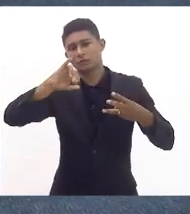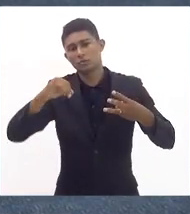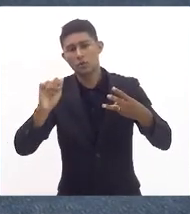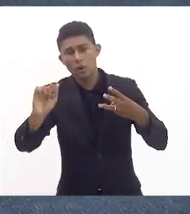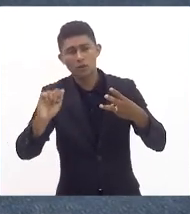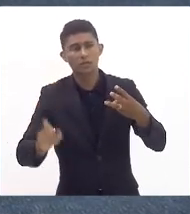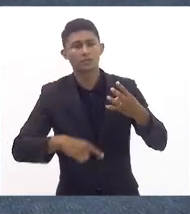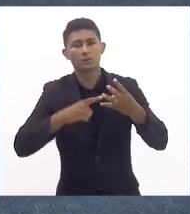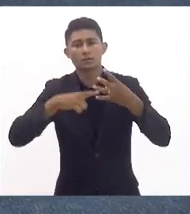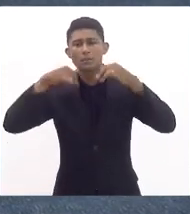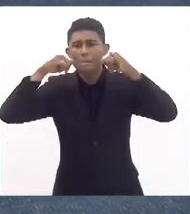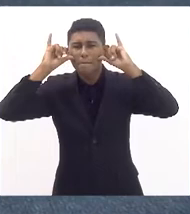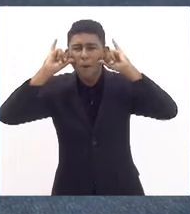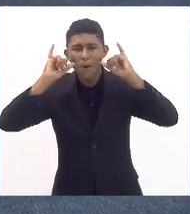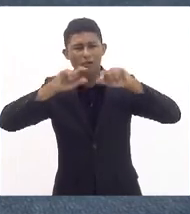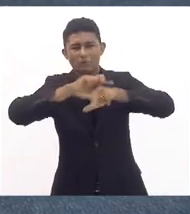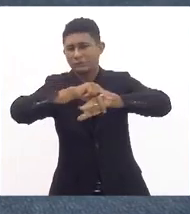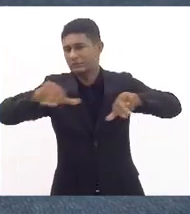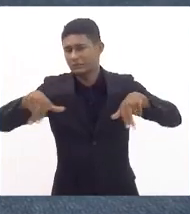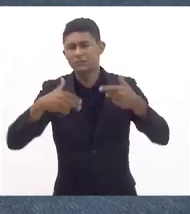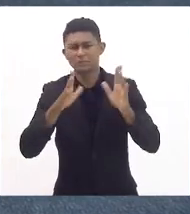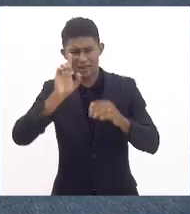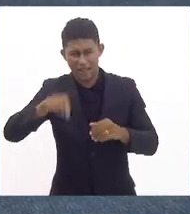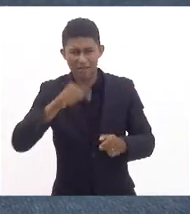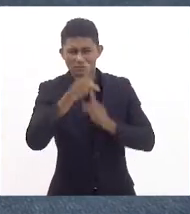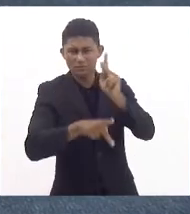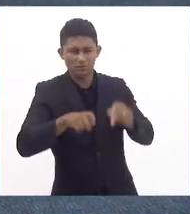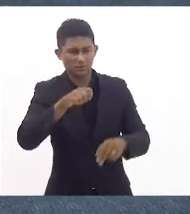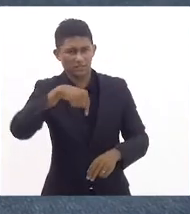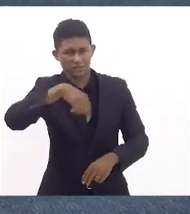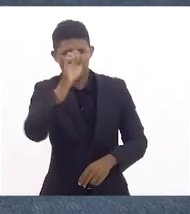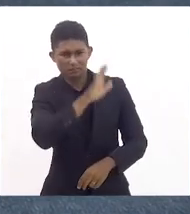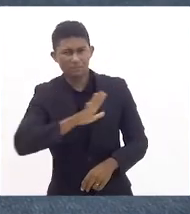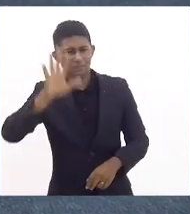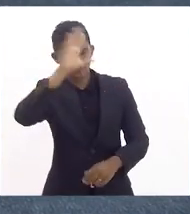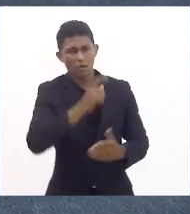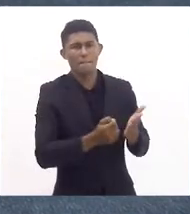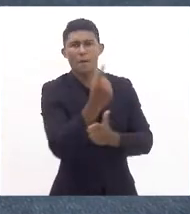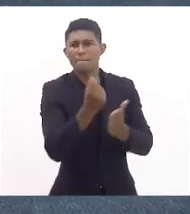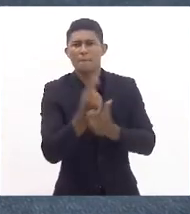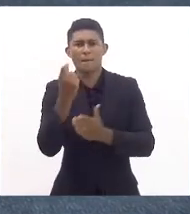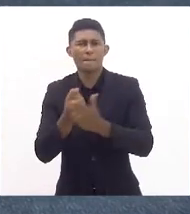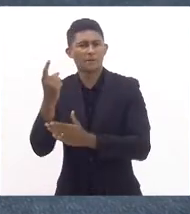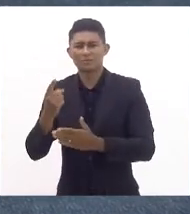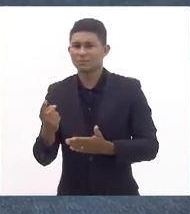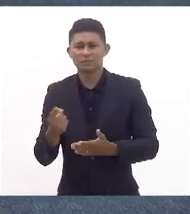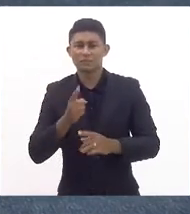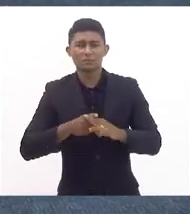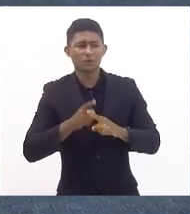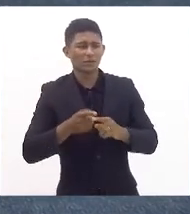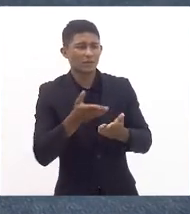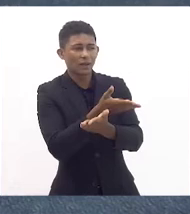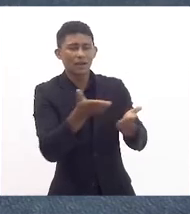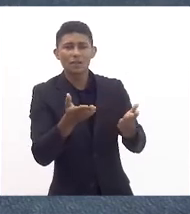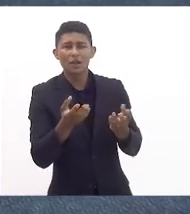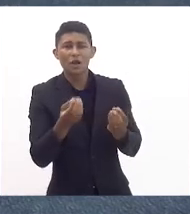do boi, mas não é o consumo, porque o povo brasileiro muitas das vezes está comendo osso, como nós vimos. Só